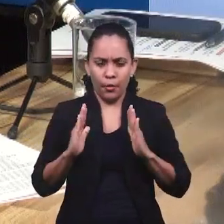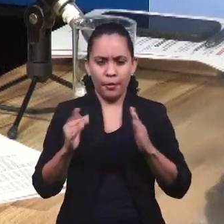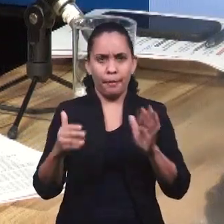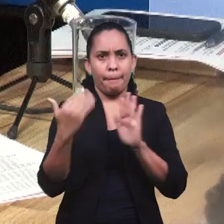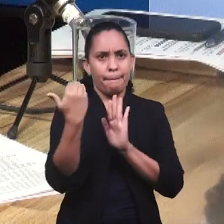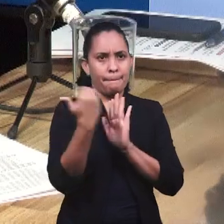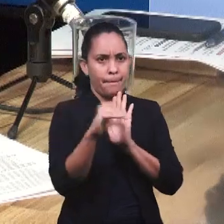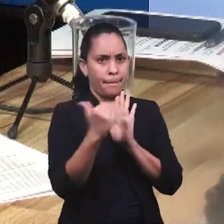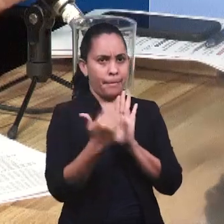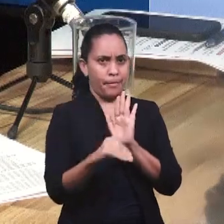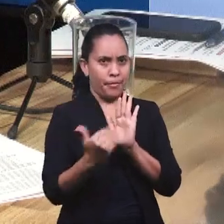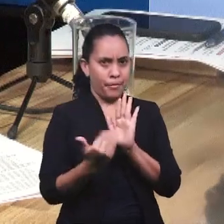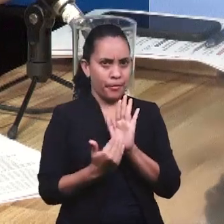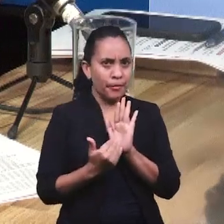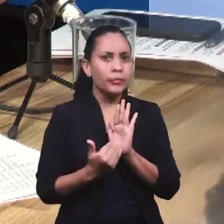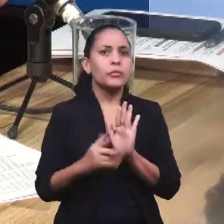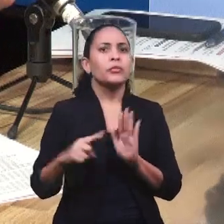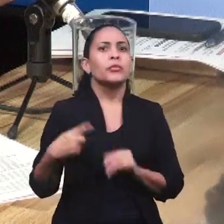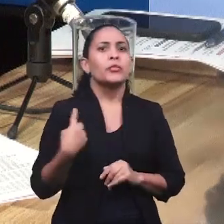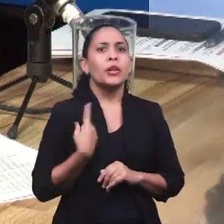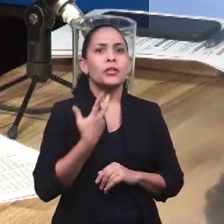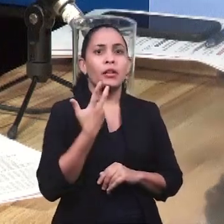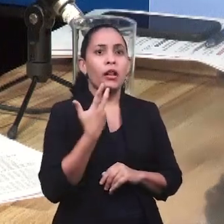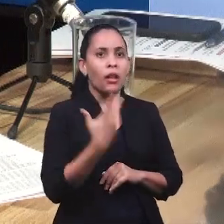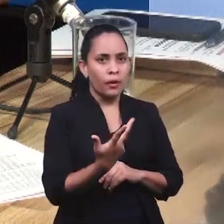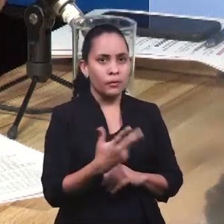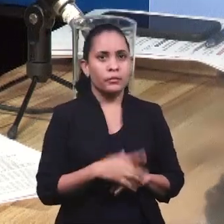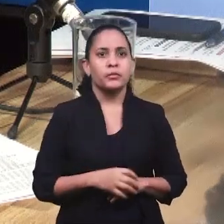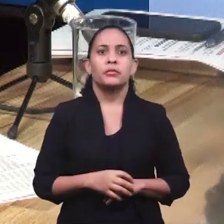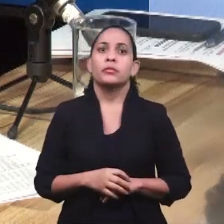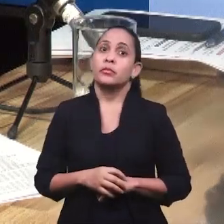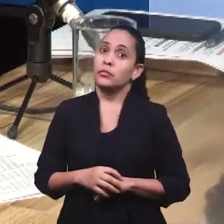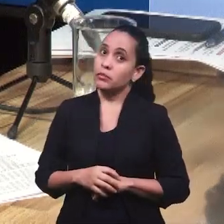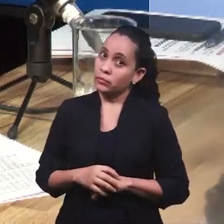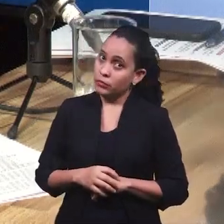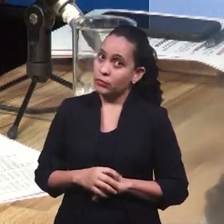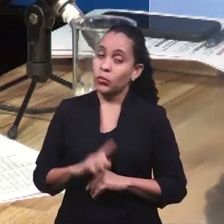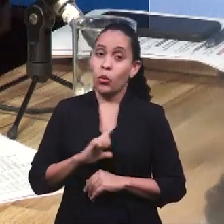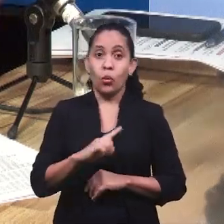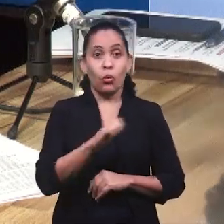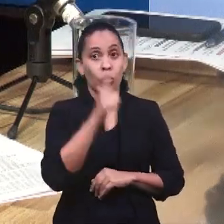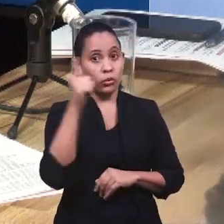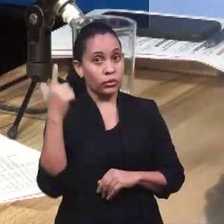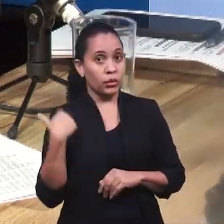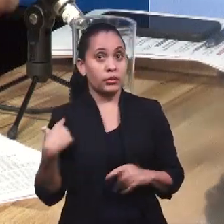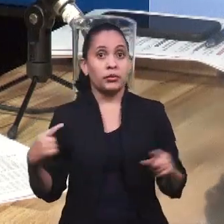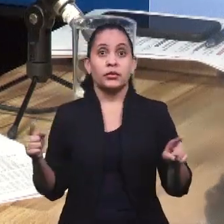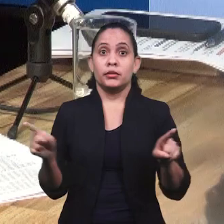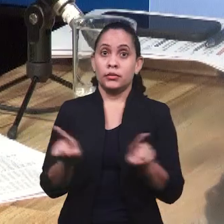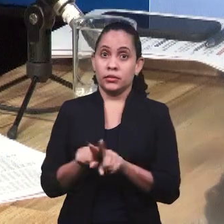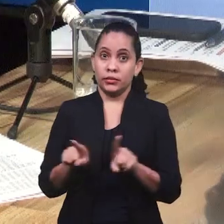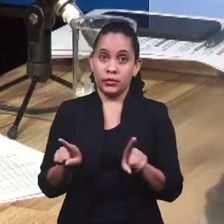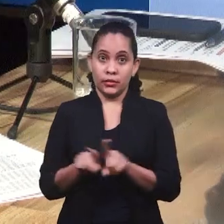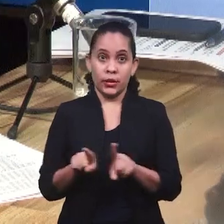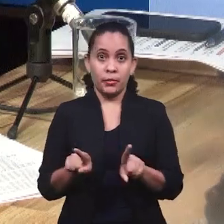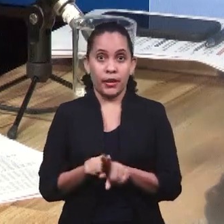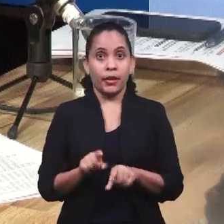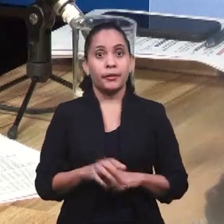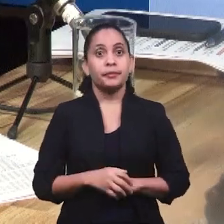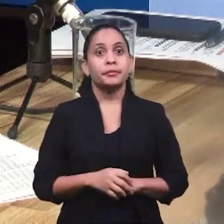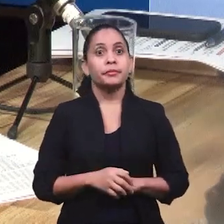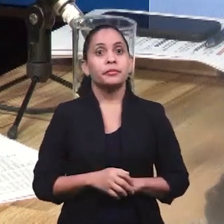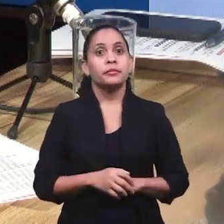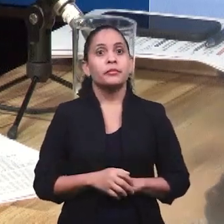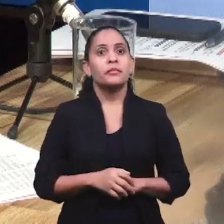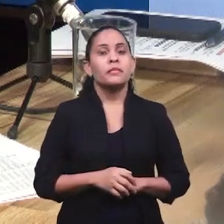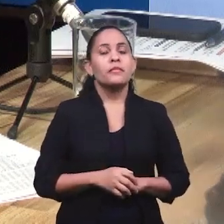cursos que nós falamos dele aqui. É claro que não esgota, Claro. tem outras, né, Tem outros. Hoje em alternativas, dia opções. nós temos